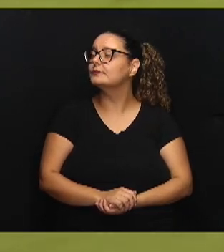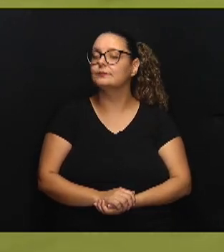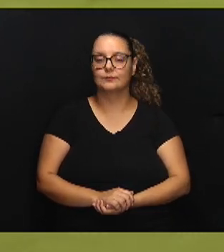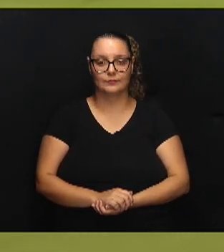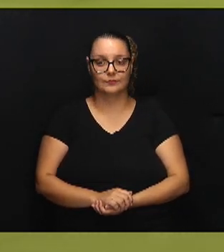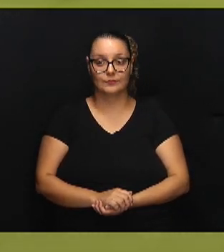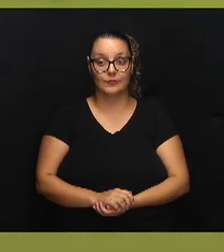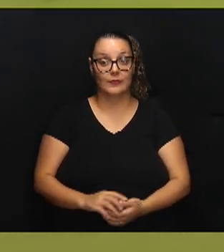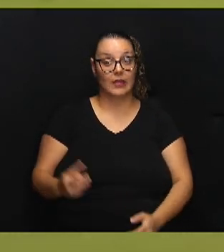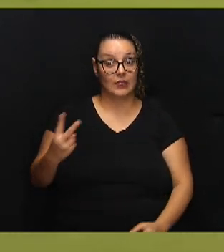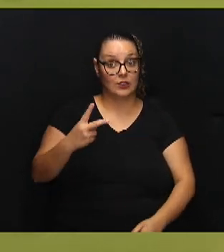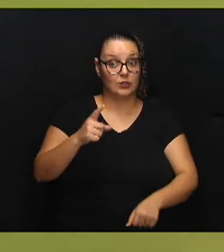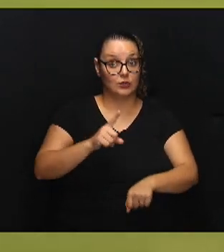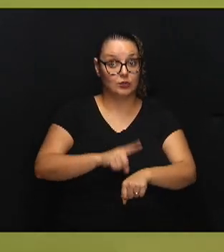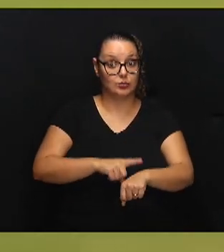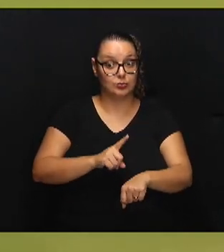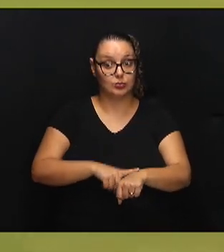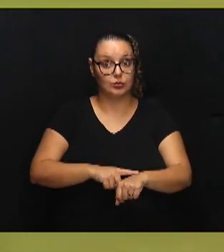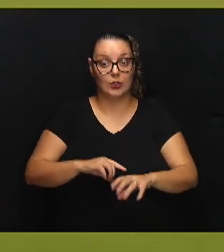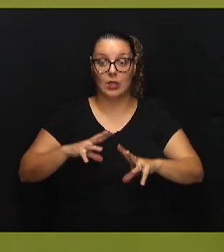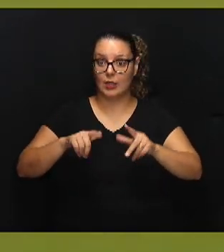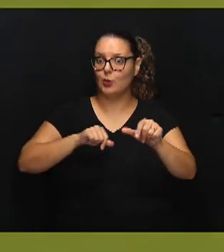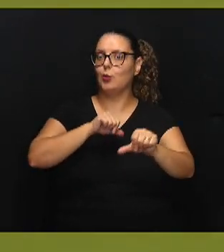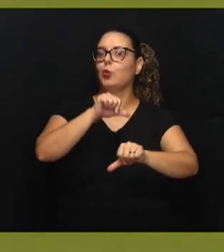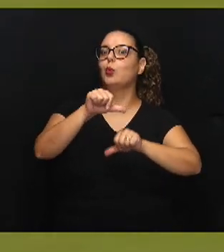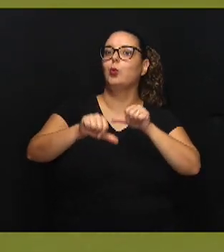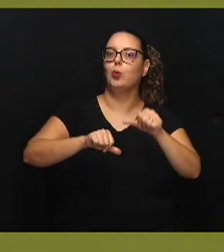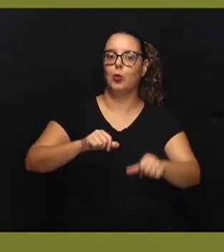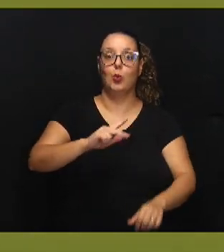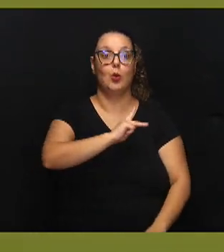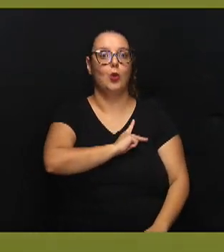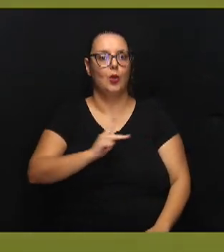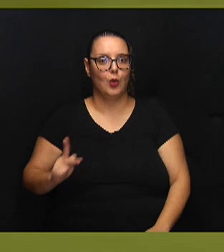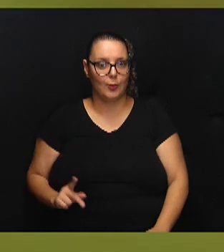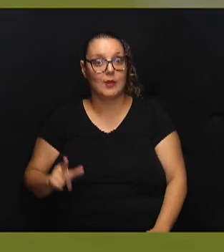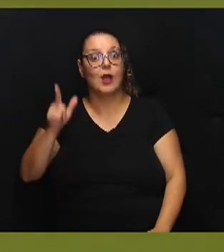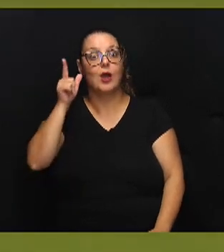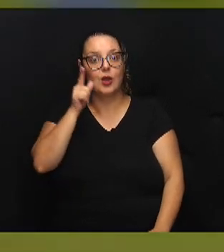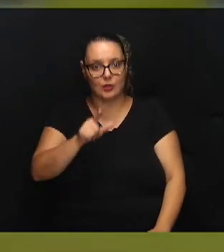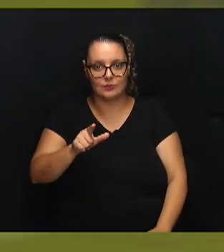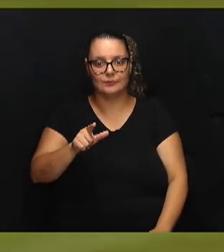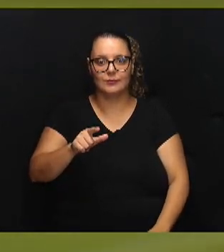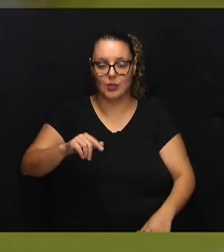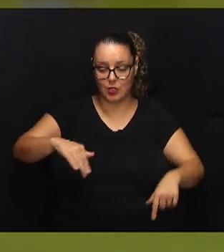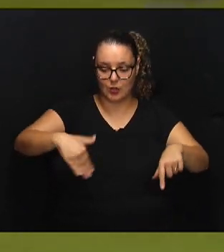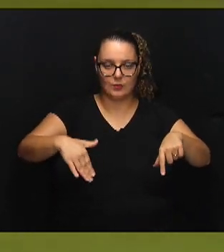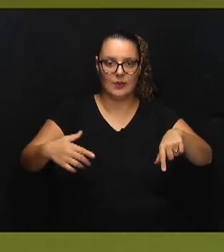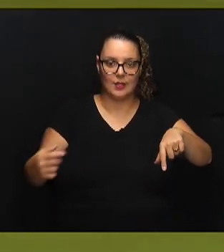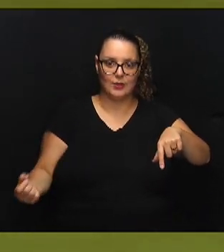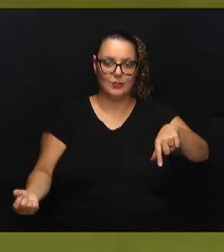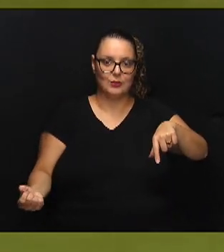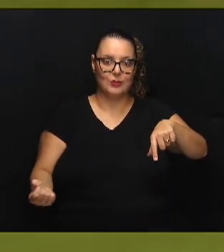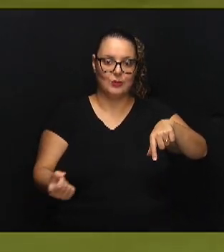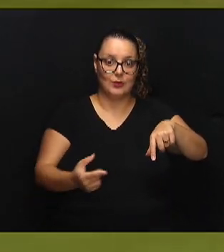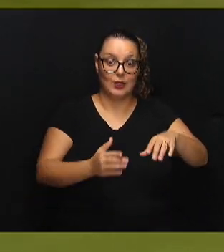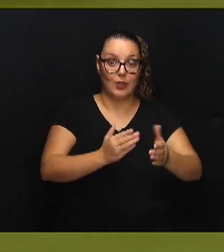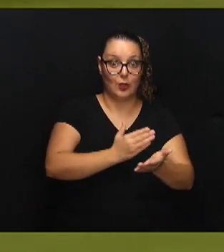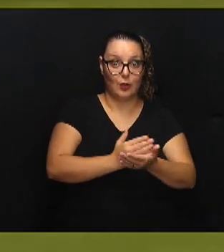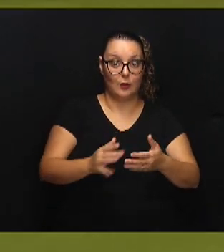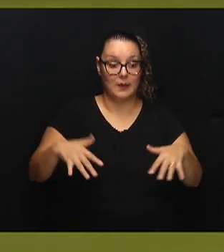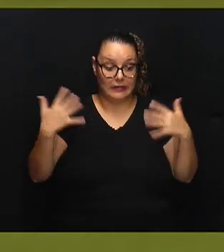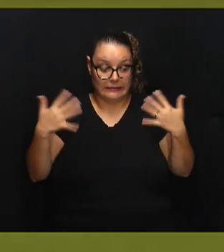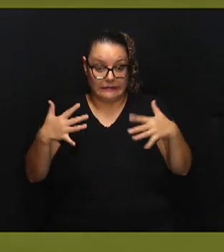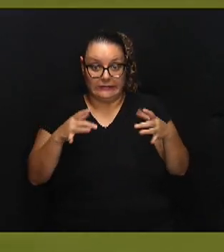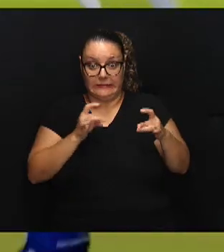Veio o segundo tempo e tudo mudou. A Ponte conseguiu passar do meio-campo e começou a assustar.